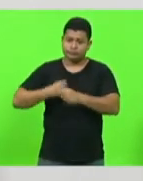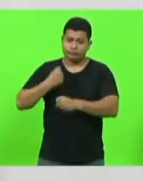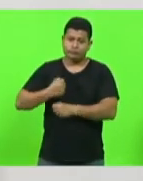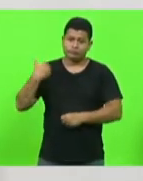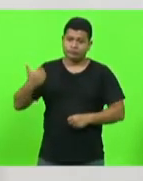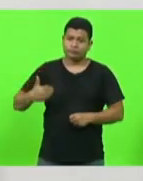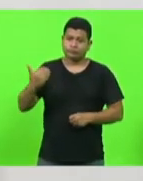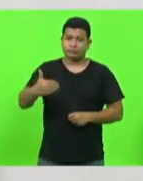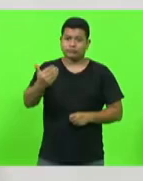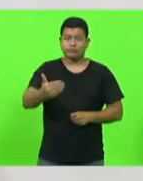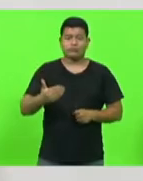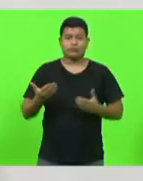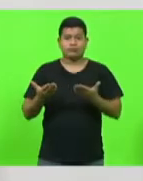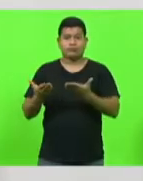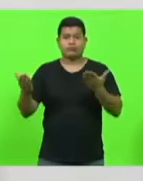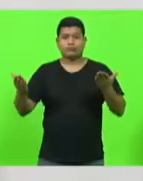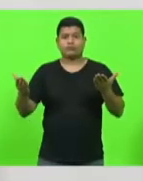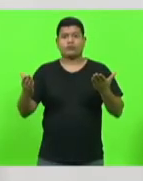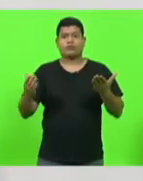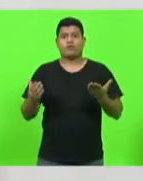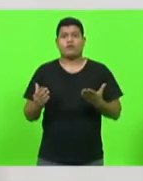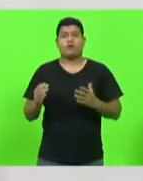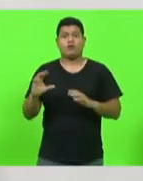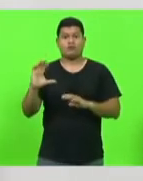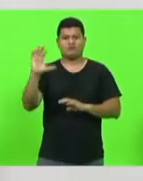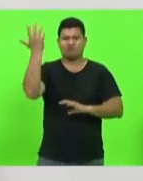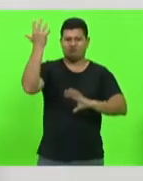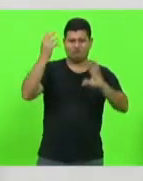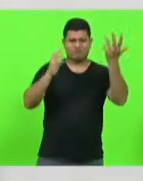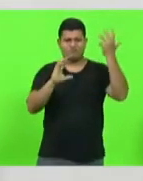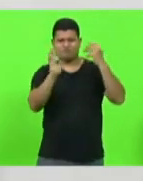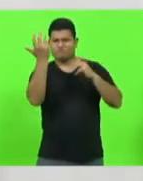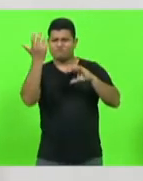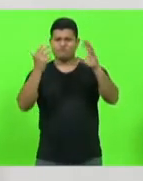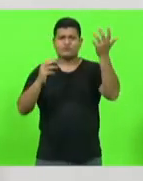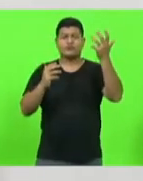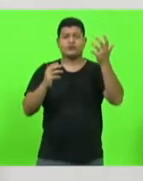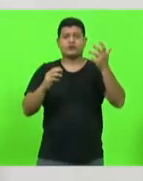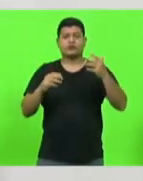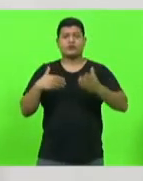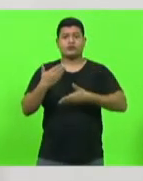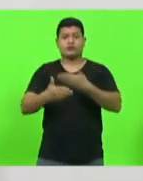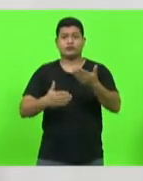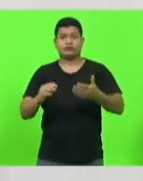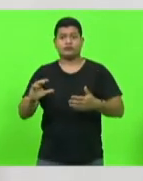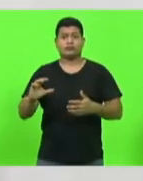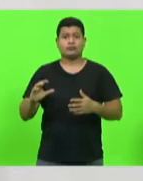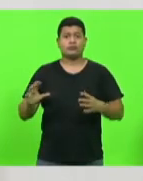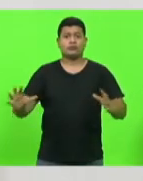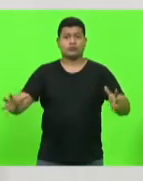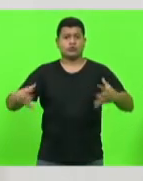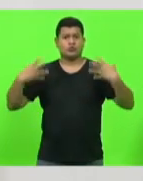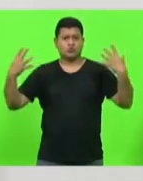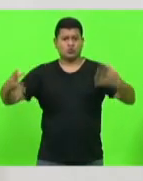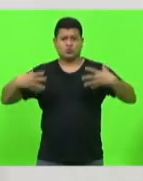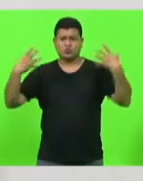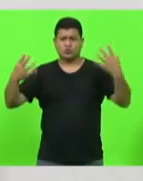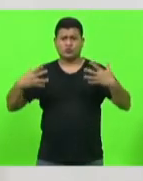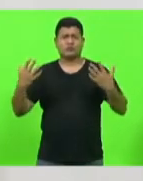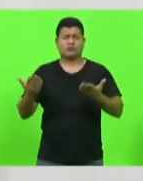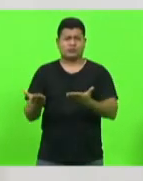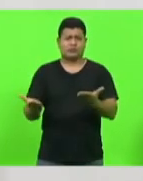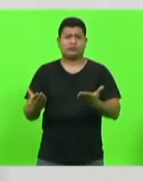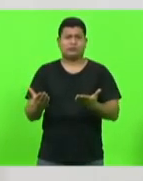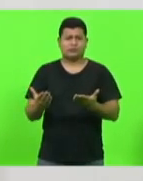o clima, ele é cada vez mais quente. O globo, o planeta,